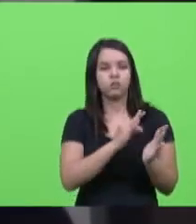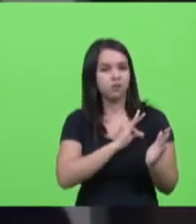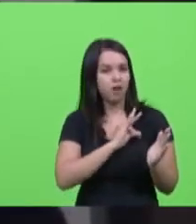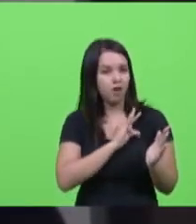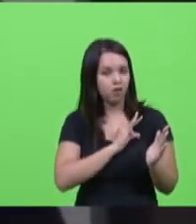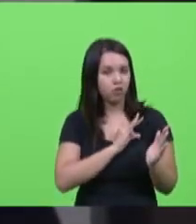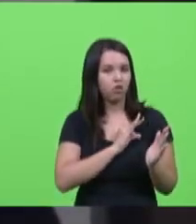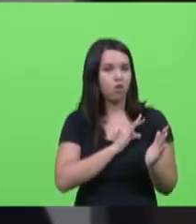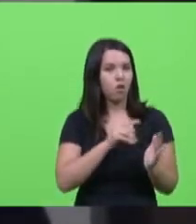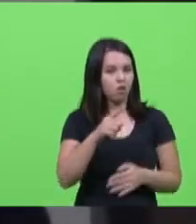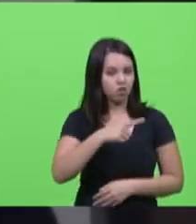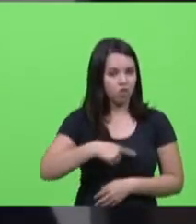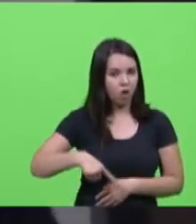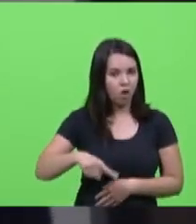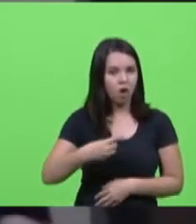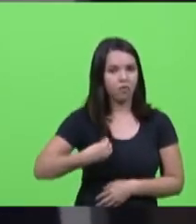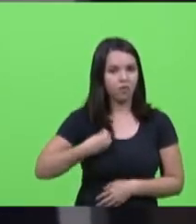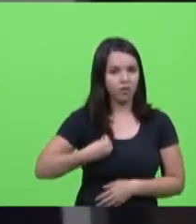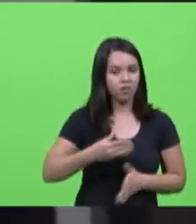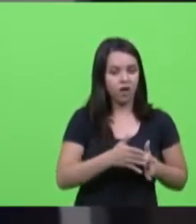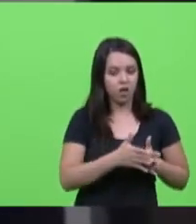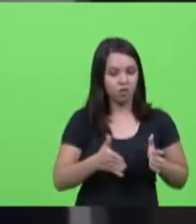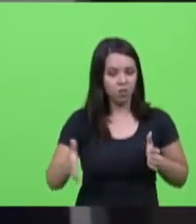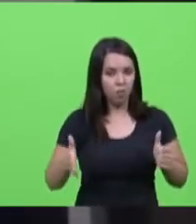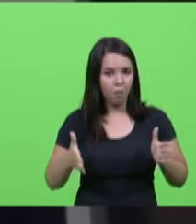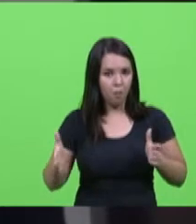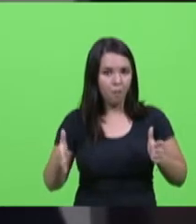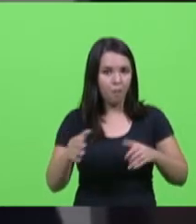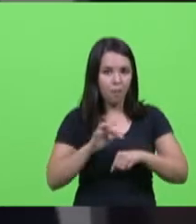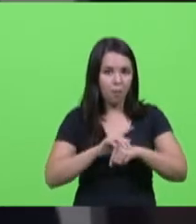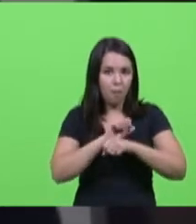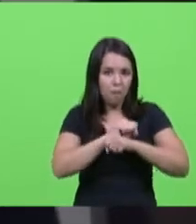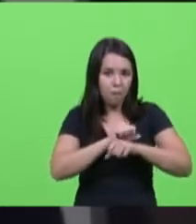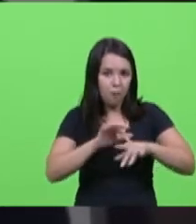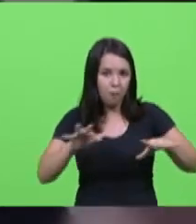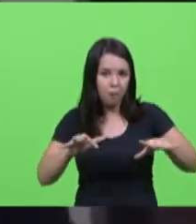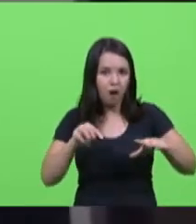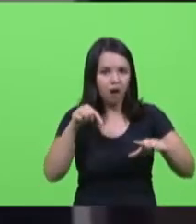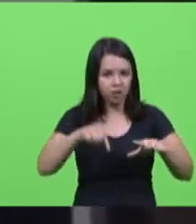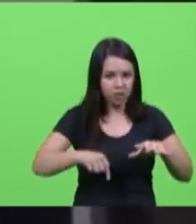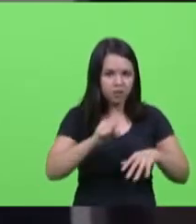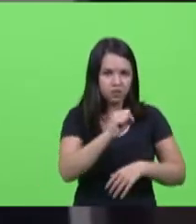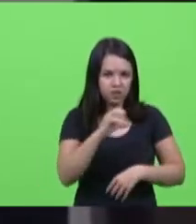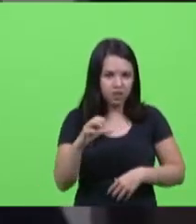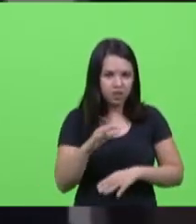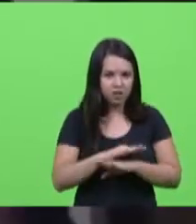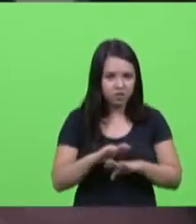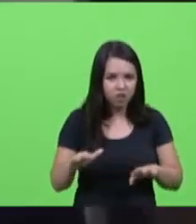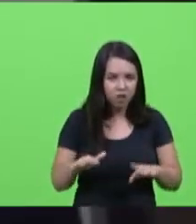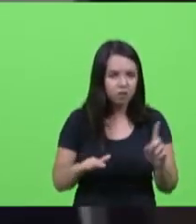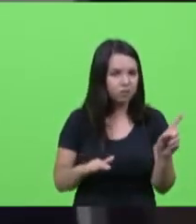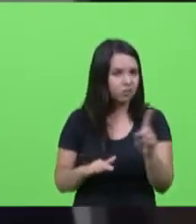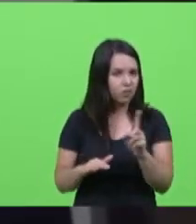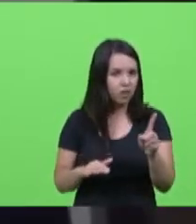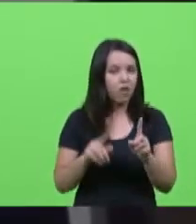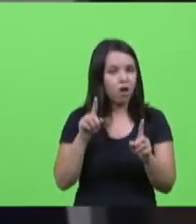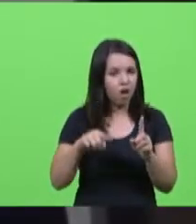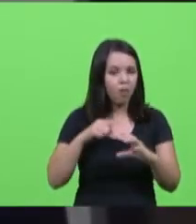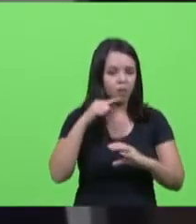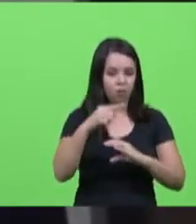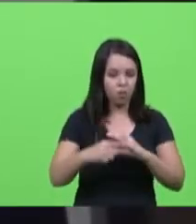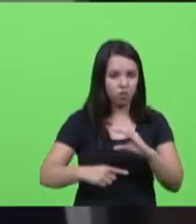vivendo aqui uma pandemia apenas em Santa Catarina. Isso é algo mundial. O mundo está seguindo